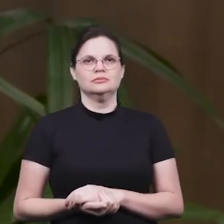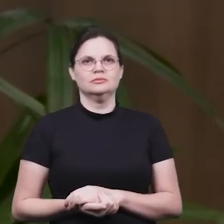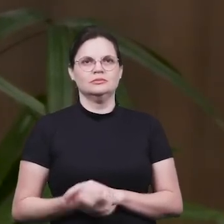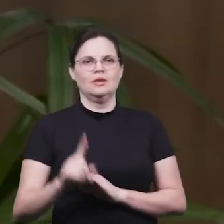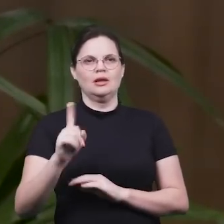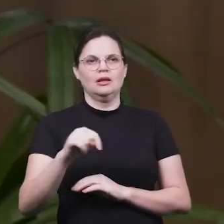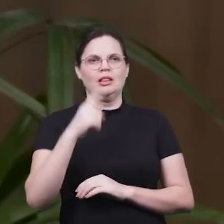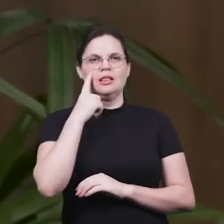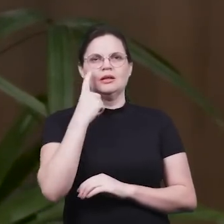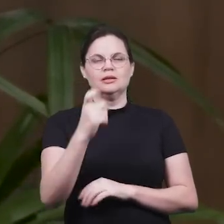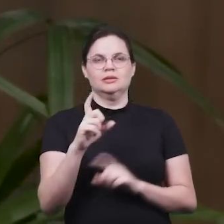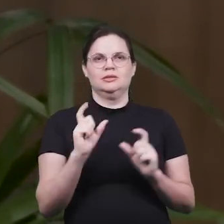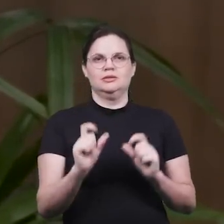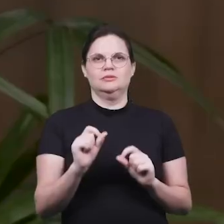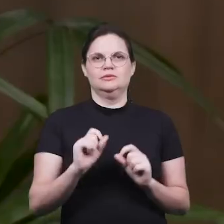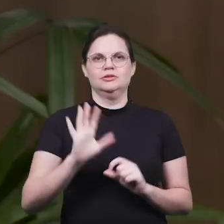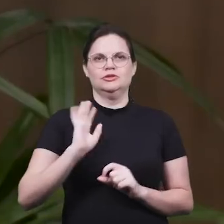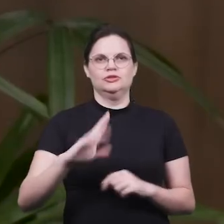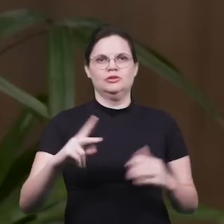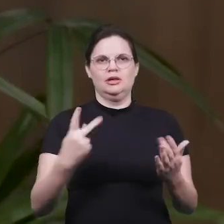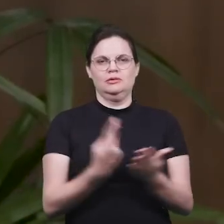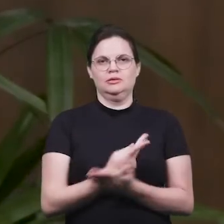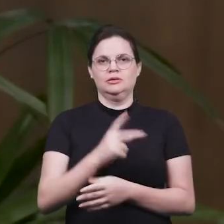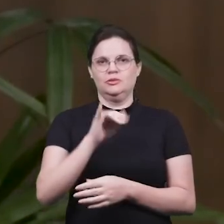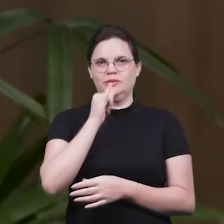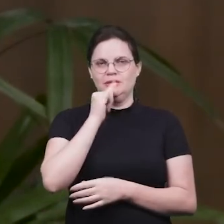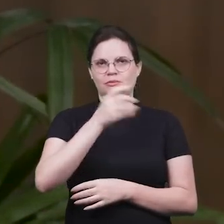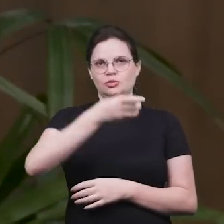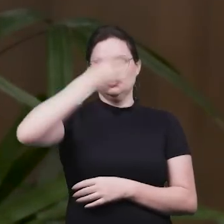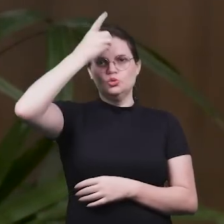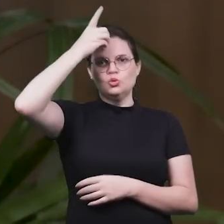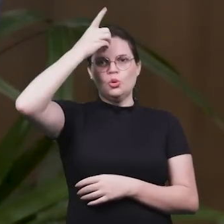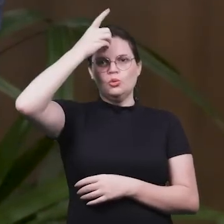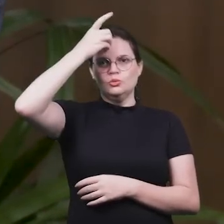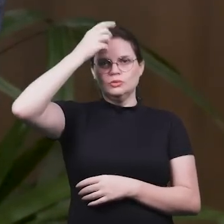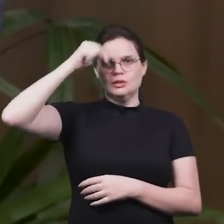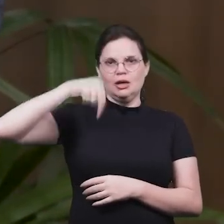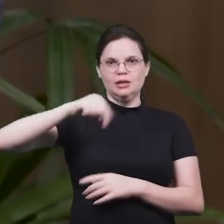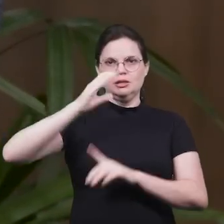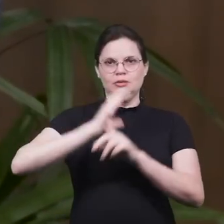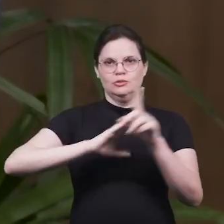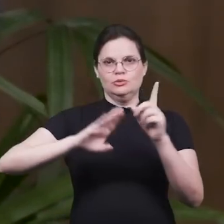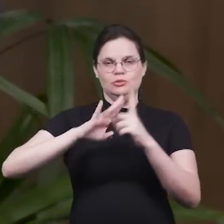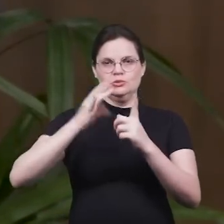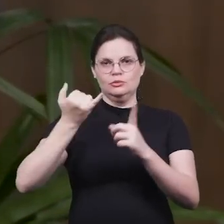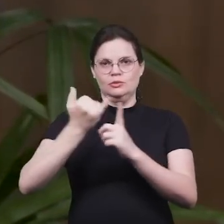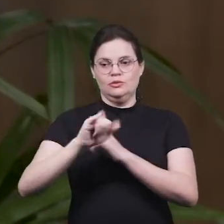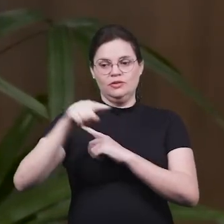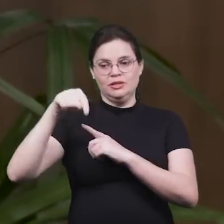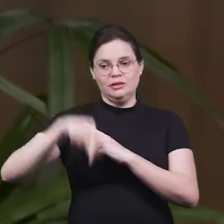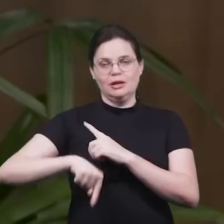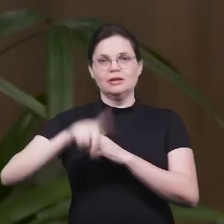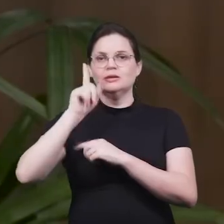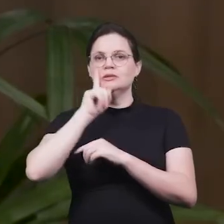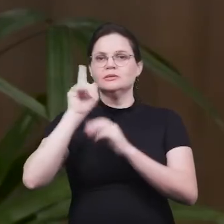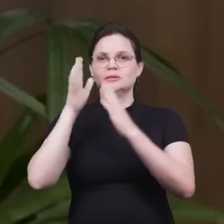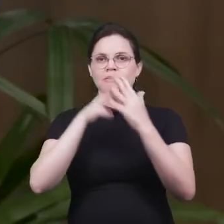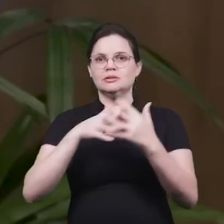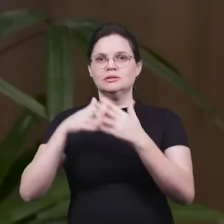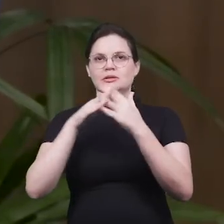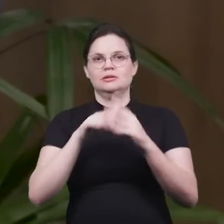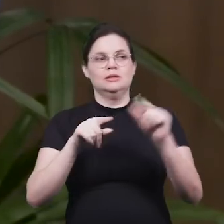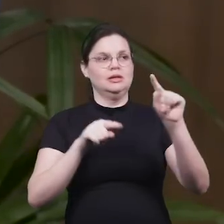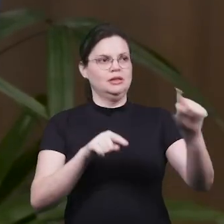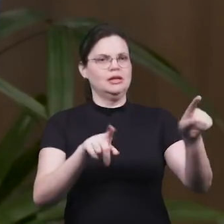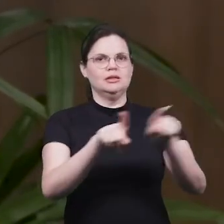vezes já aconteceu quando os dons espirituais dados no culto profético da igreja e eles